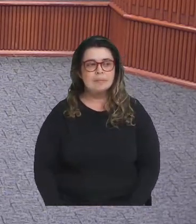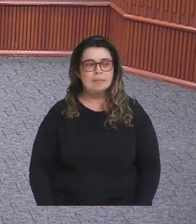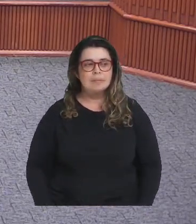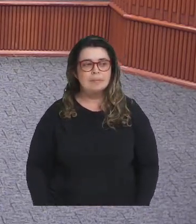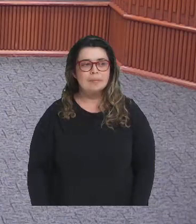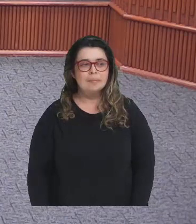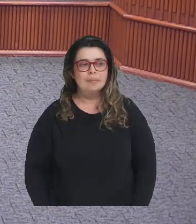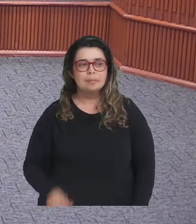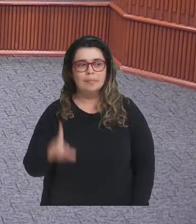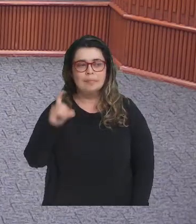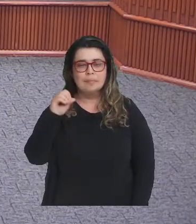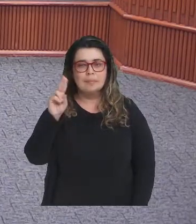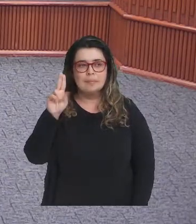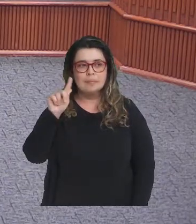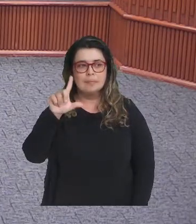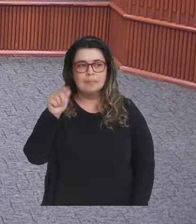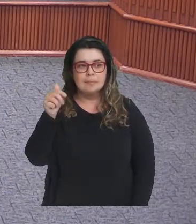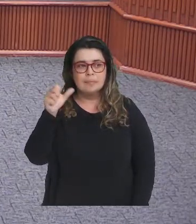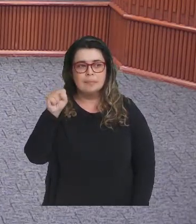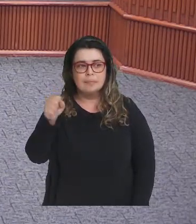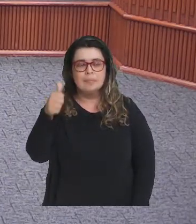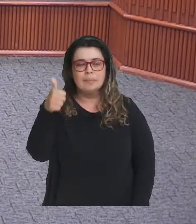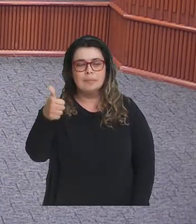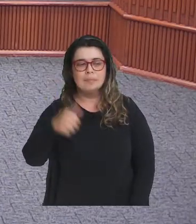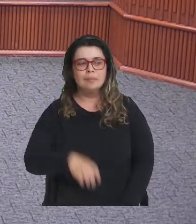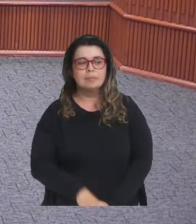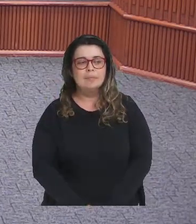Douglas Azevedo. Douglas Azevedo, presente.